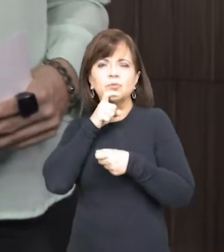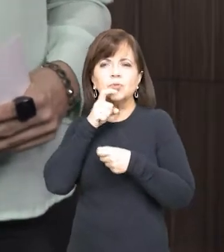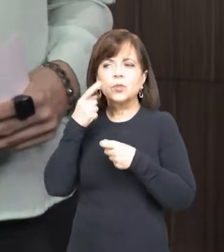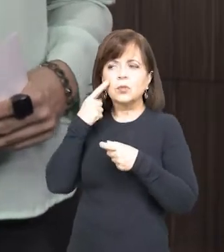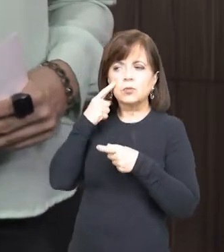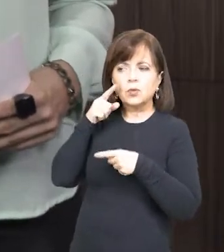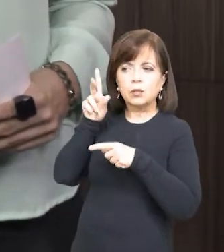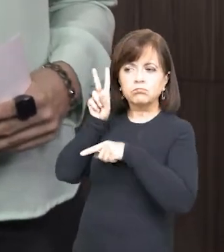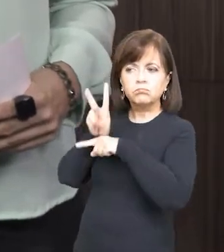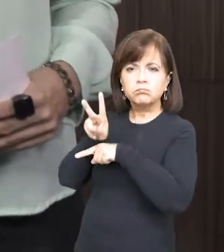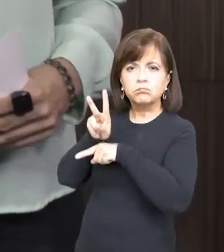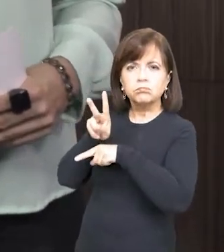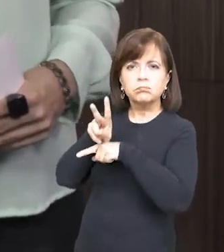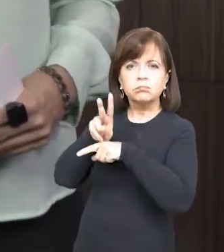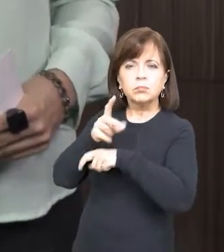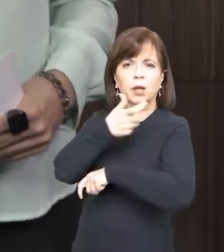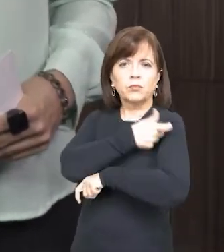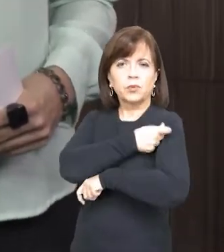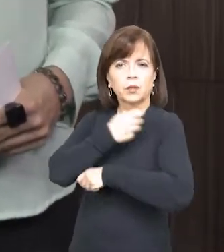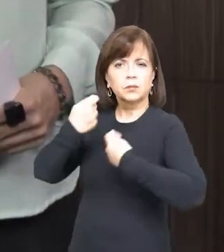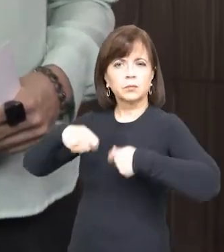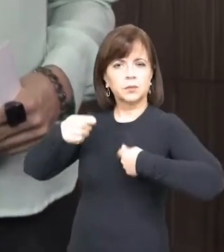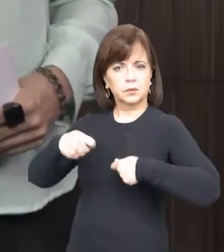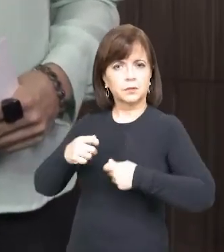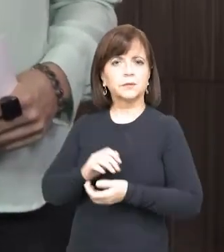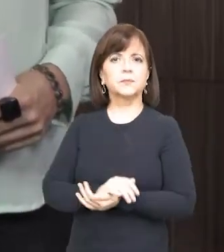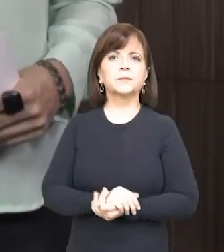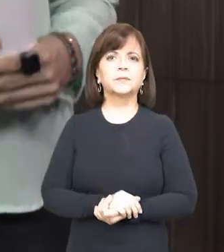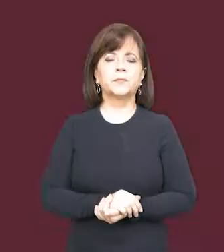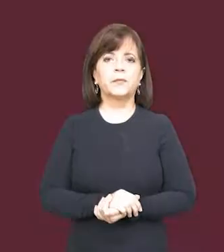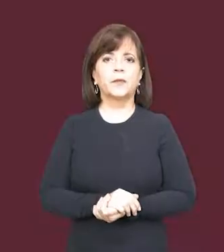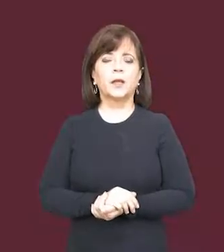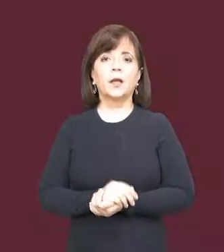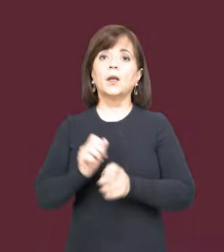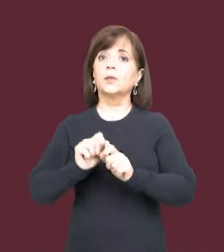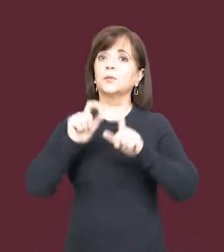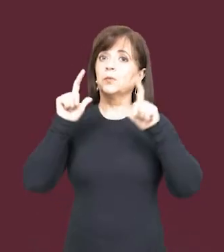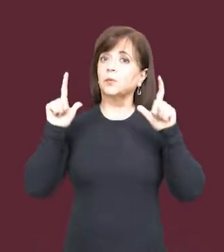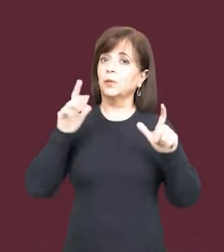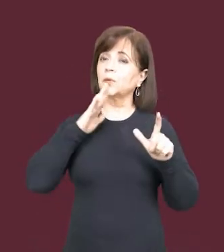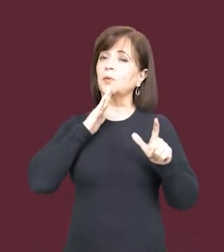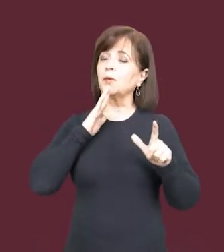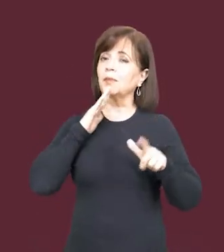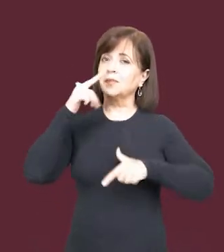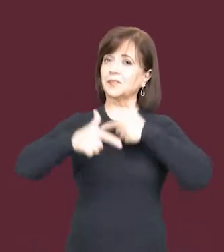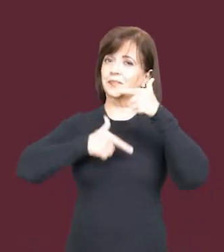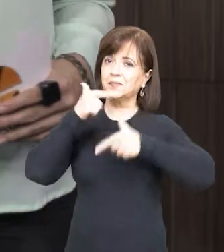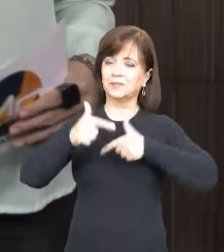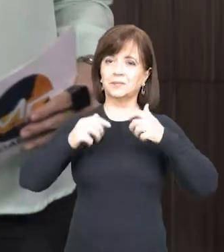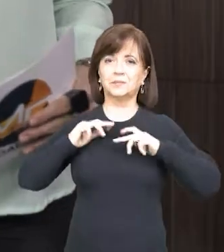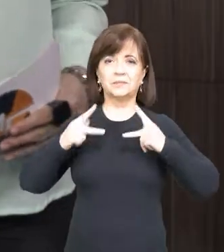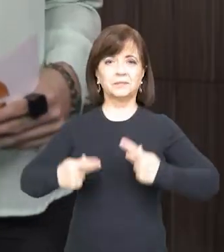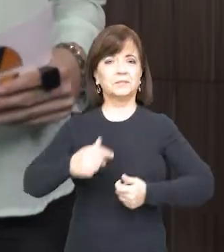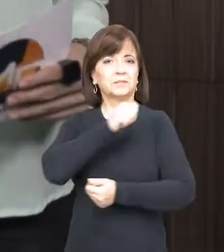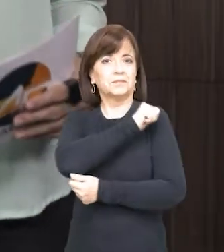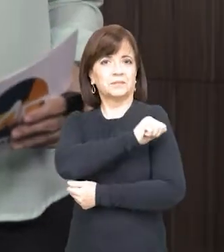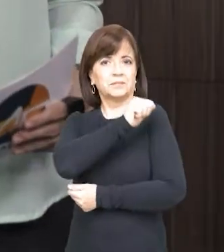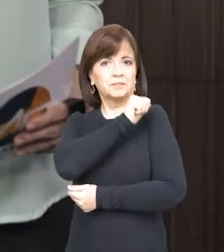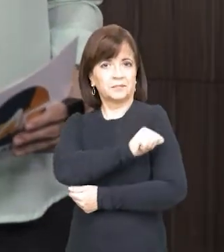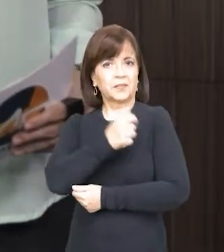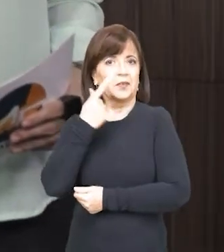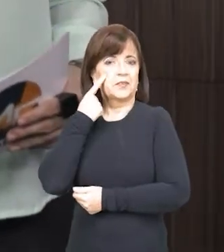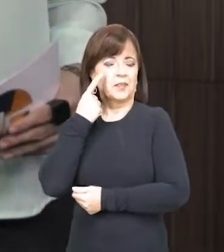a eficácia das vacinas contra a Covid-19. E no quadro Conheça a atuação do MPRJ, assista a uma